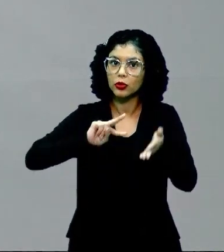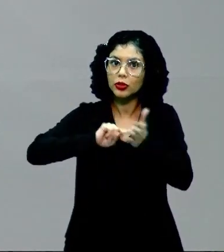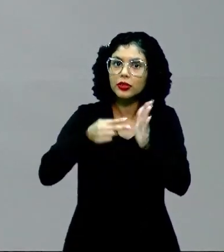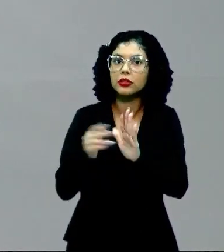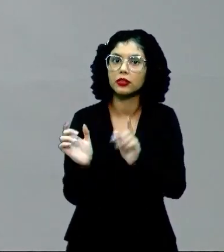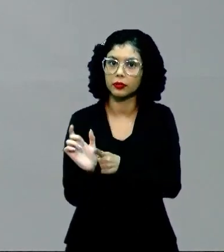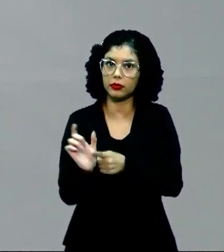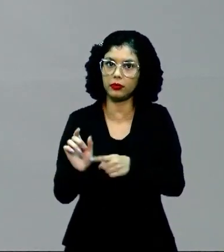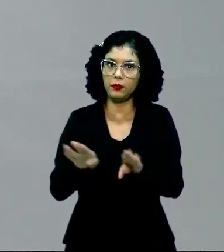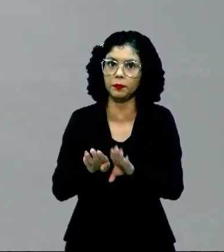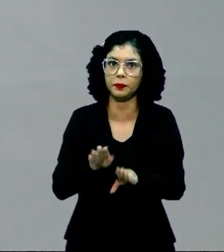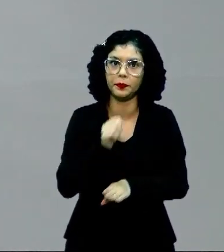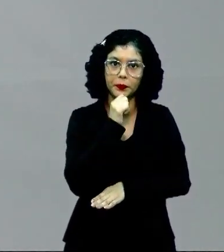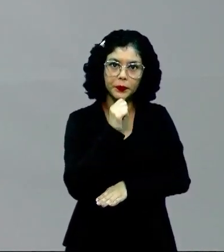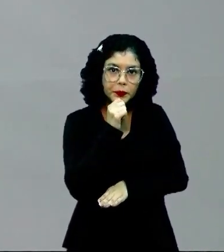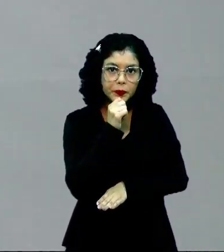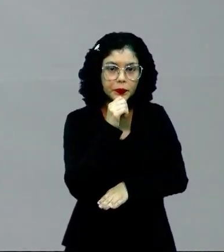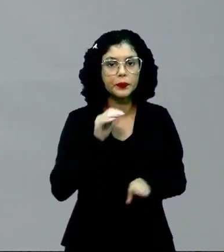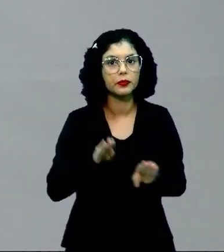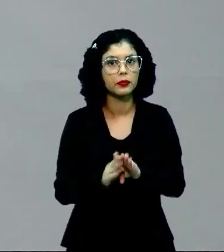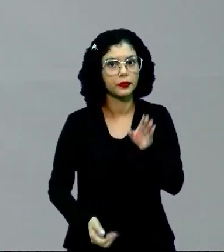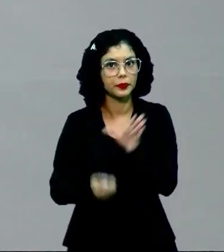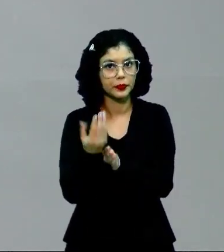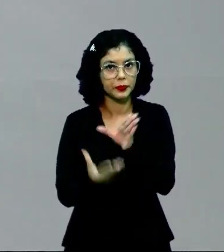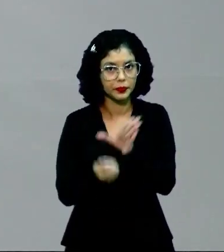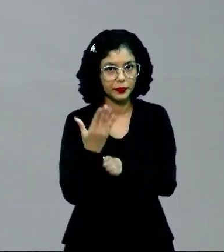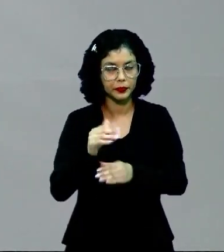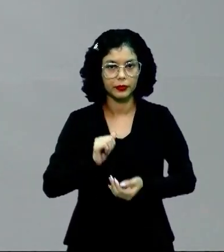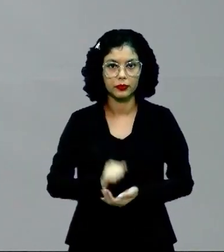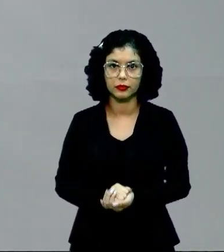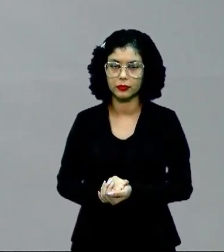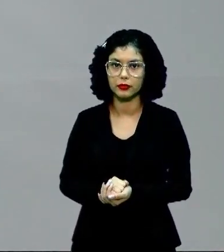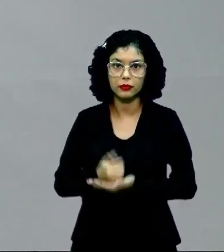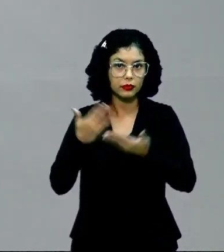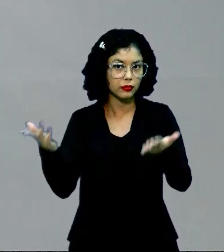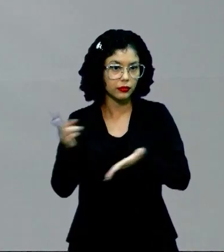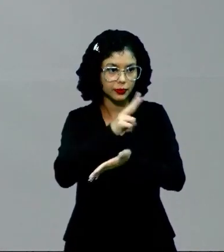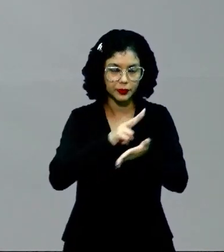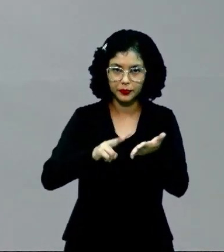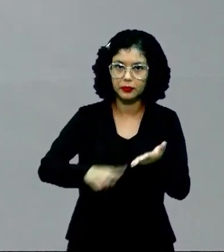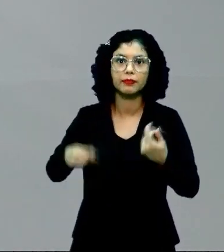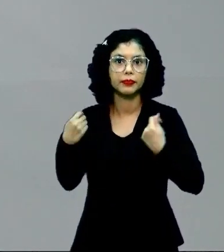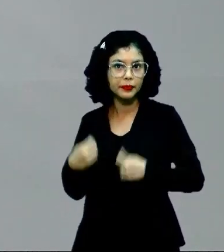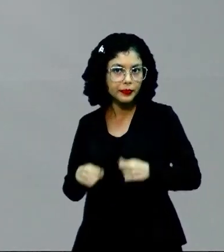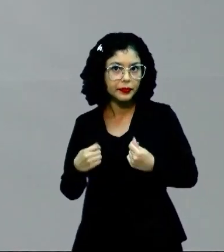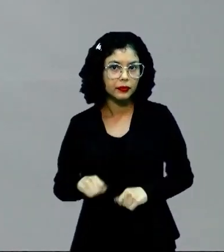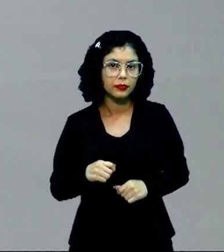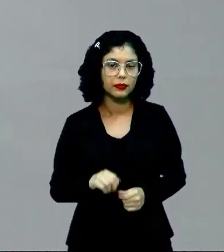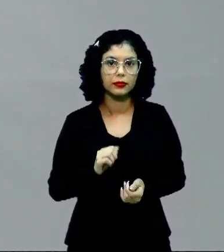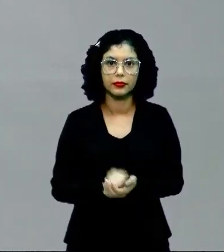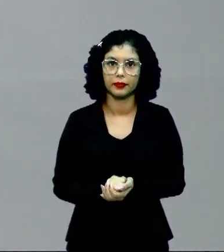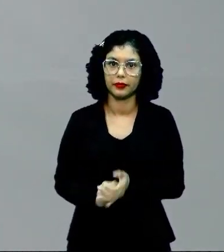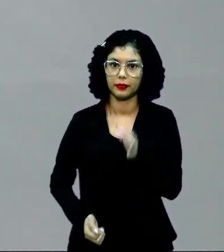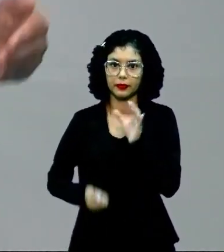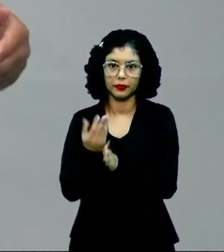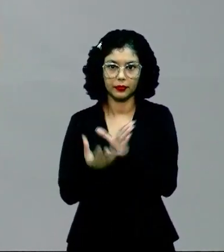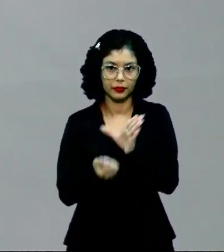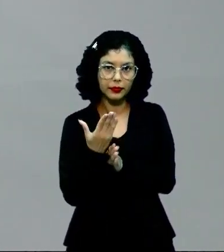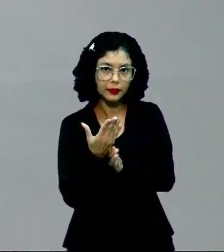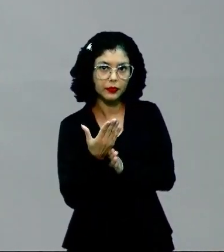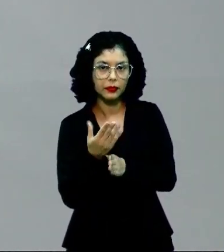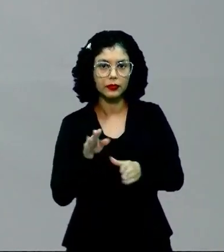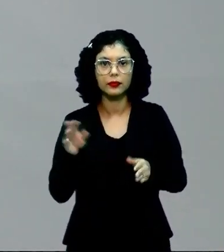decodificar. Ela é uma produção. Então, você, ao ler, você precisa estar